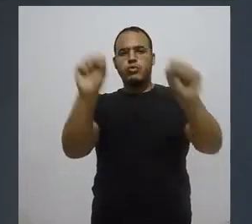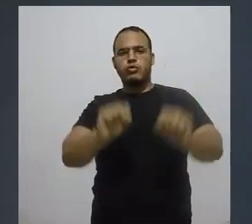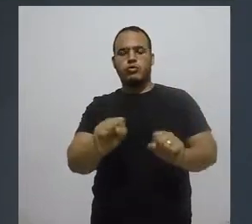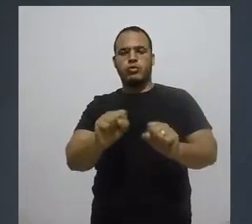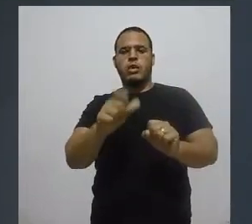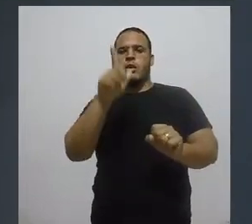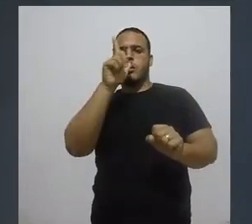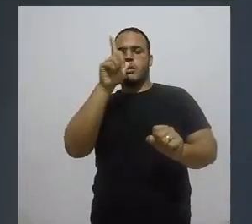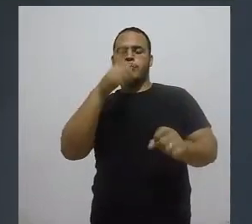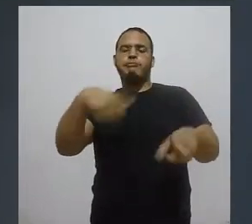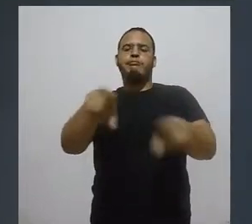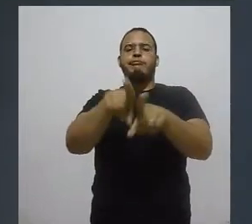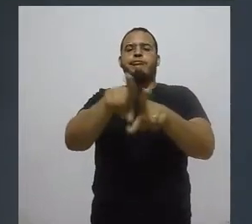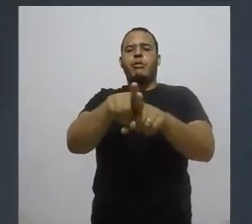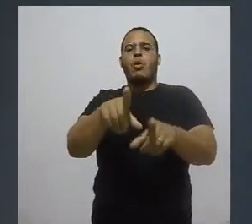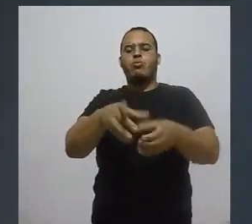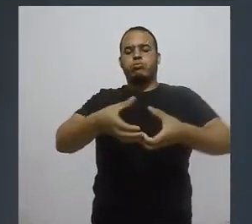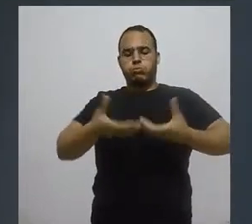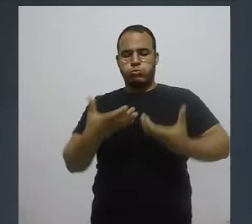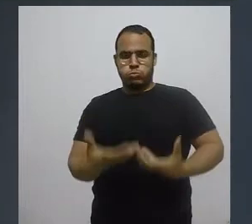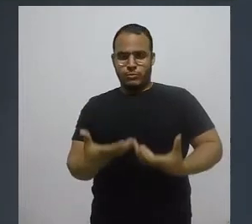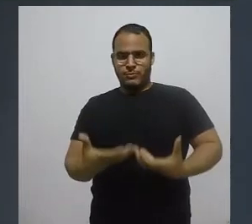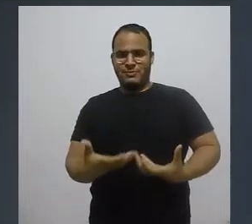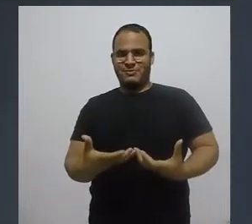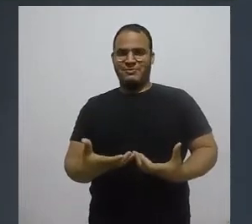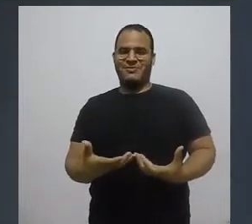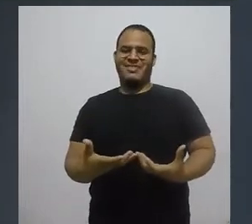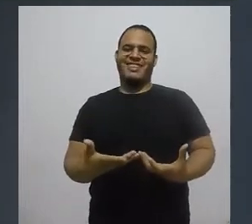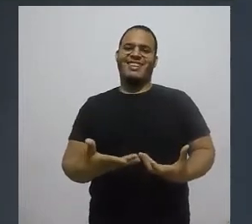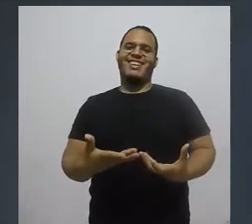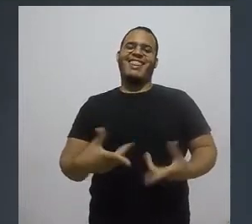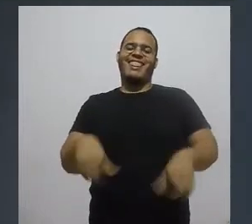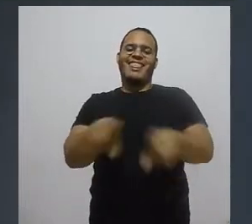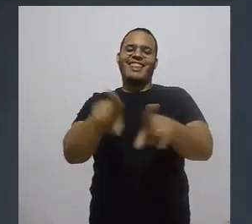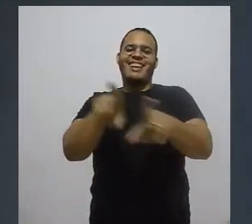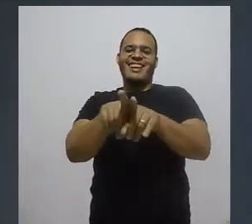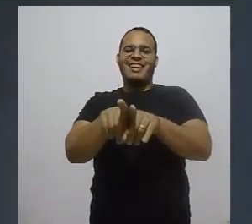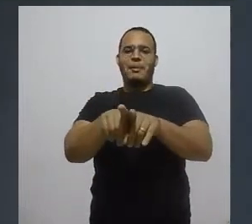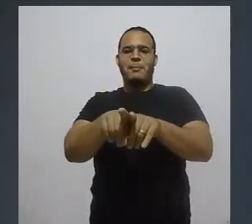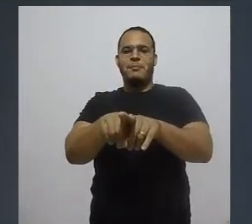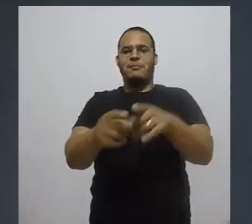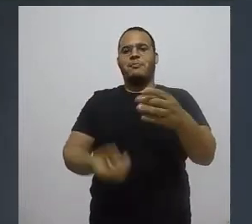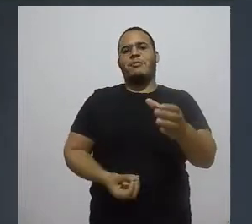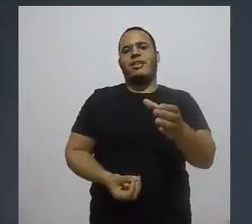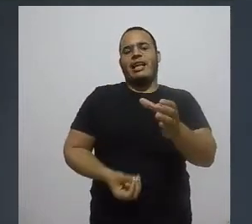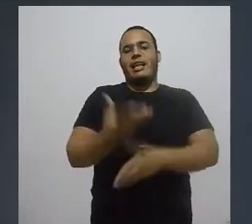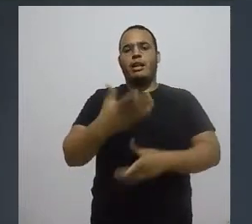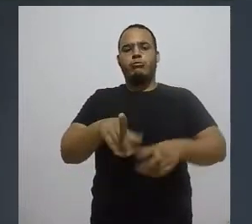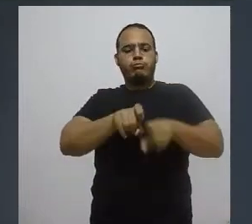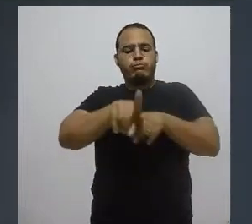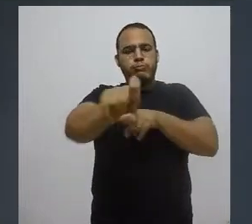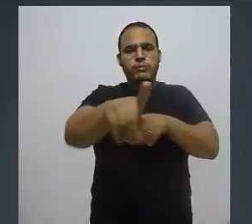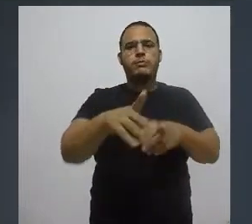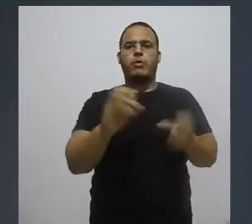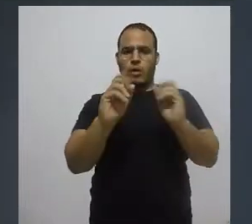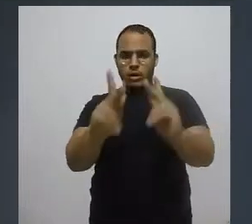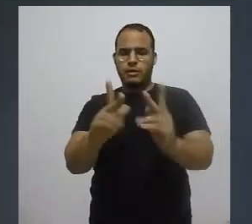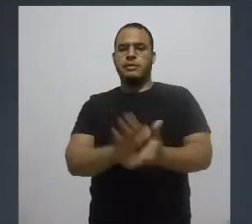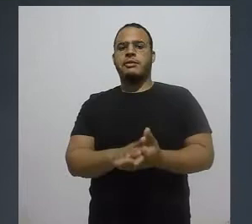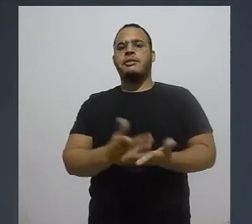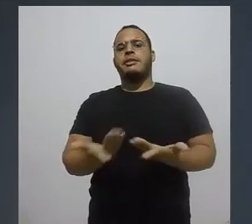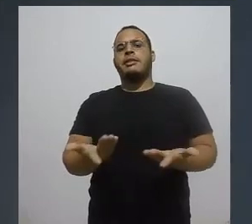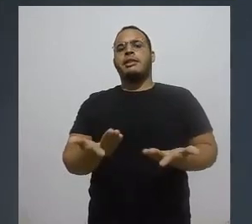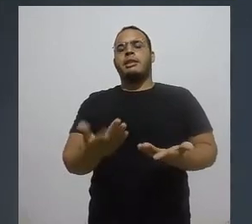gônada vai ser quem? Os testículos. Por quê? Porque é lá que há a produção do espermatozoide, ok? Outro